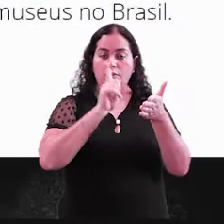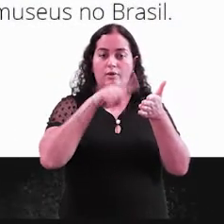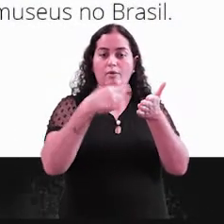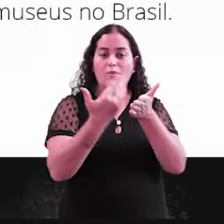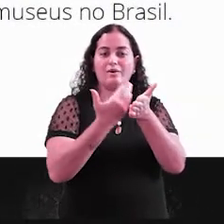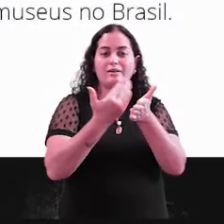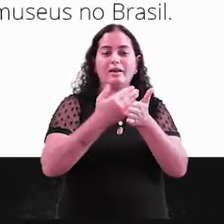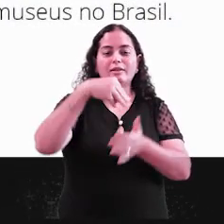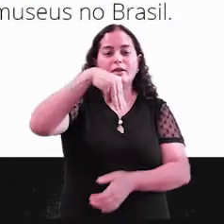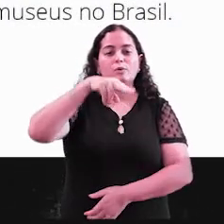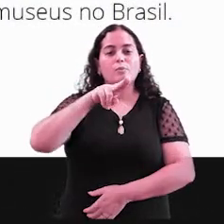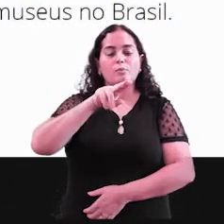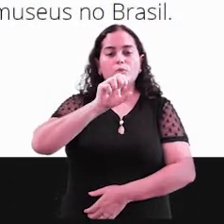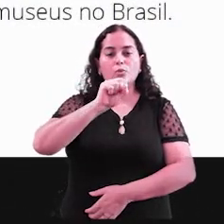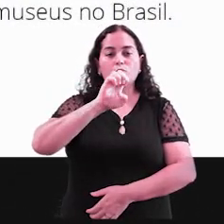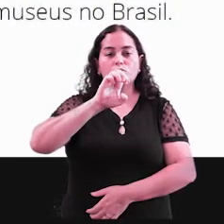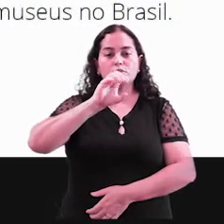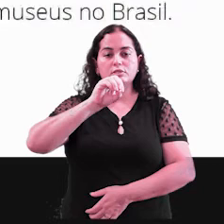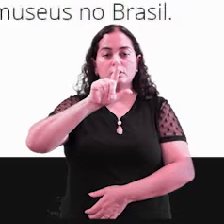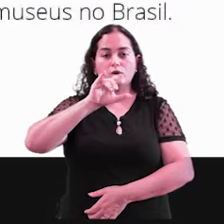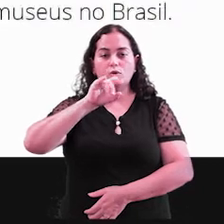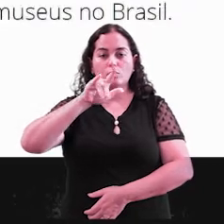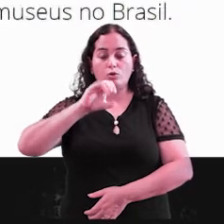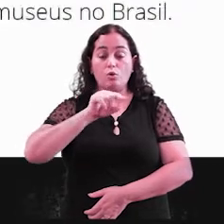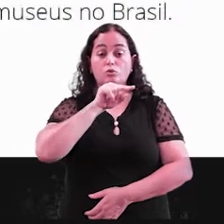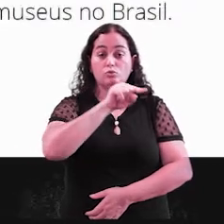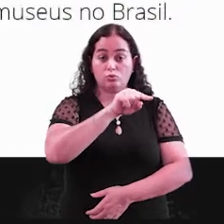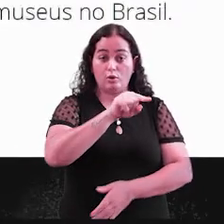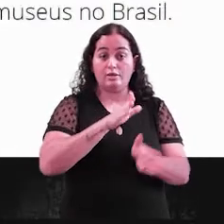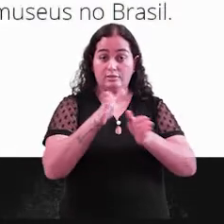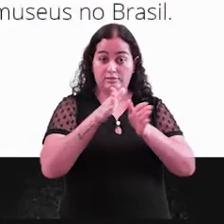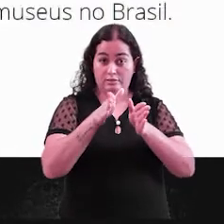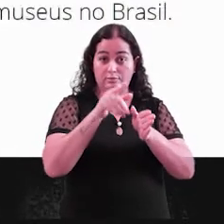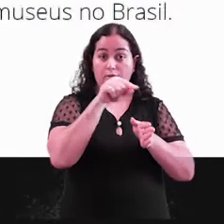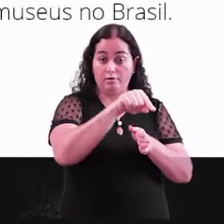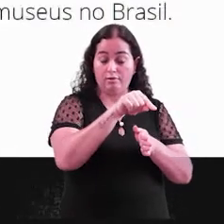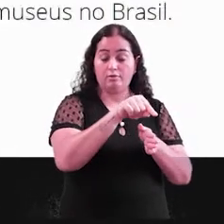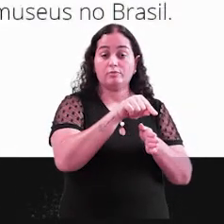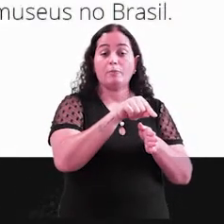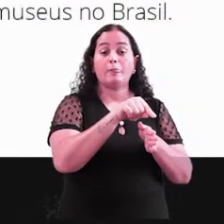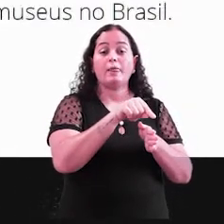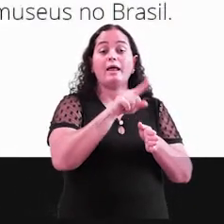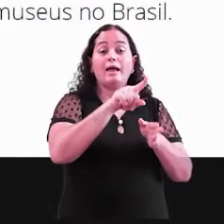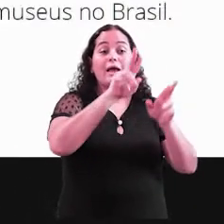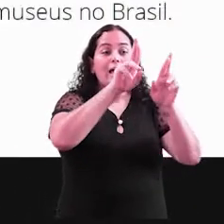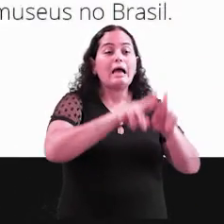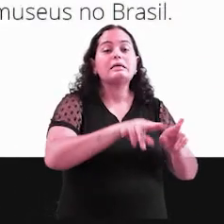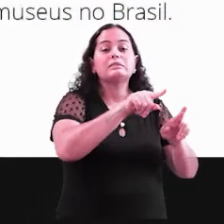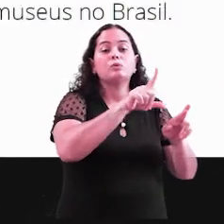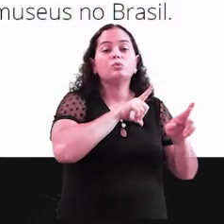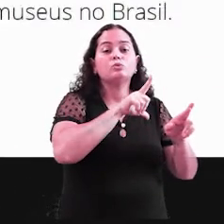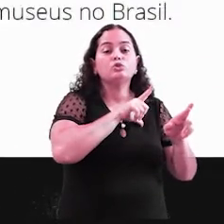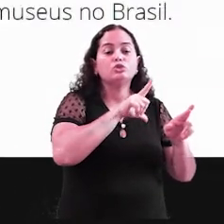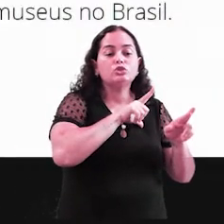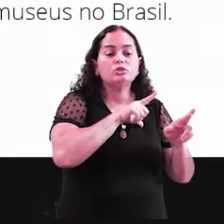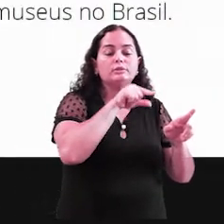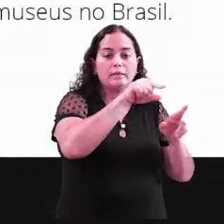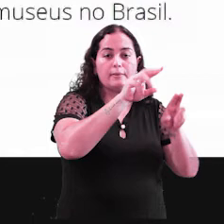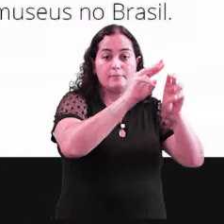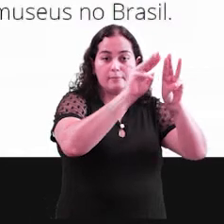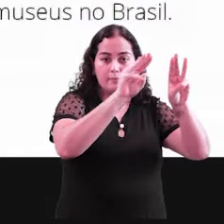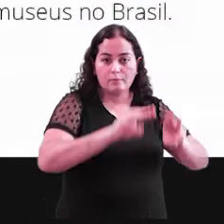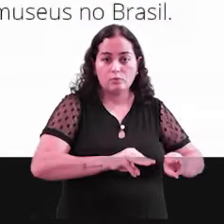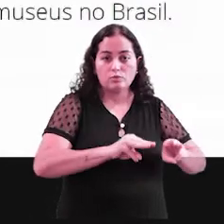Caderno Museológico, Acessibilidade a Museus, ele vai enfatizar que a razão de ser do museu não reside apenas no acervo, mas